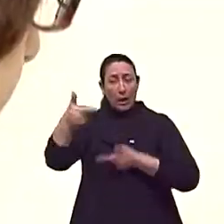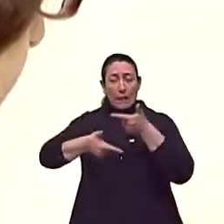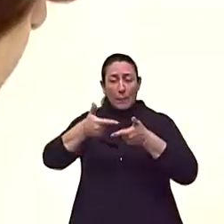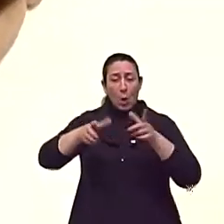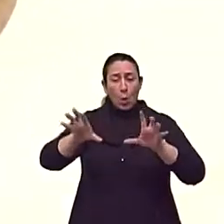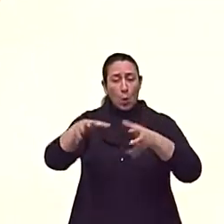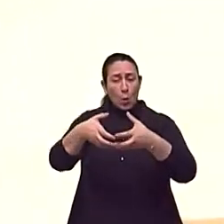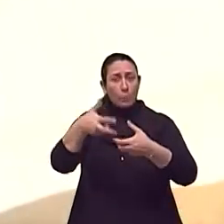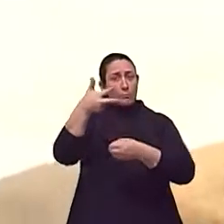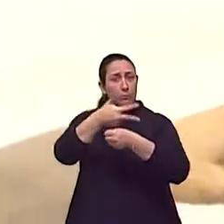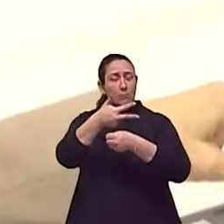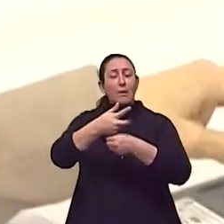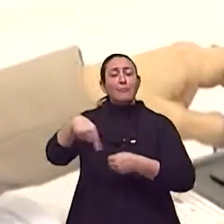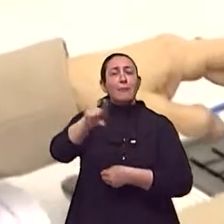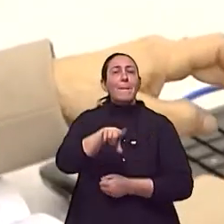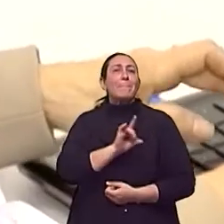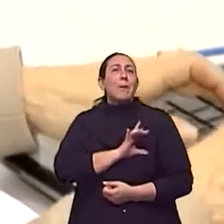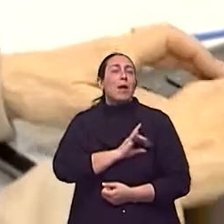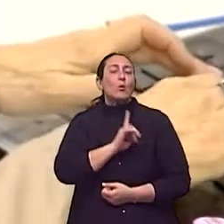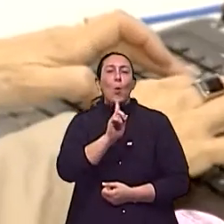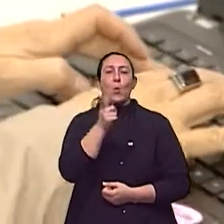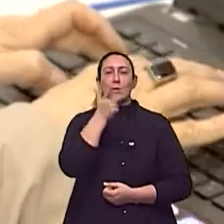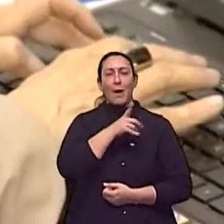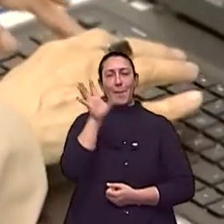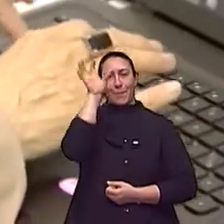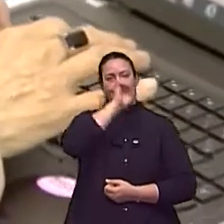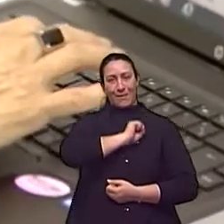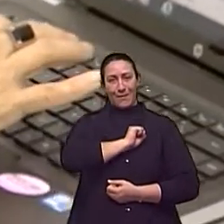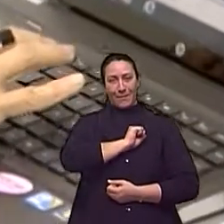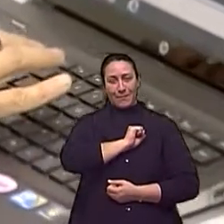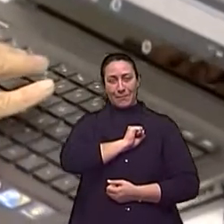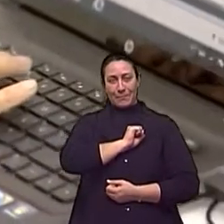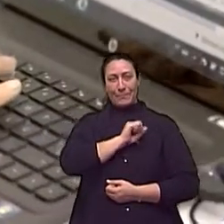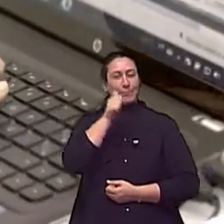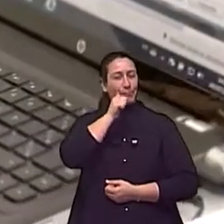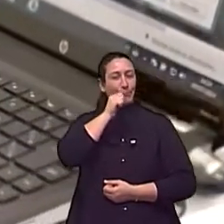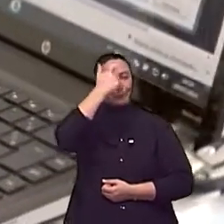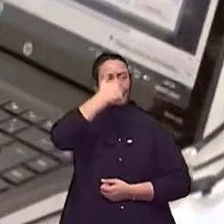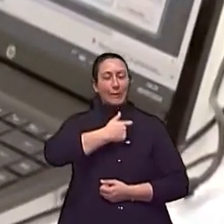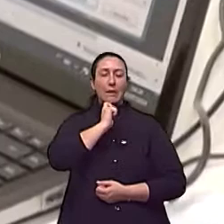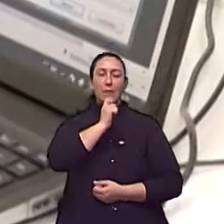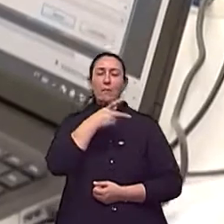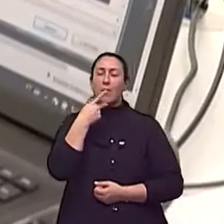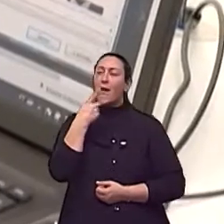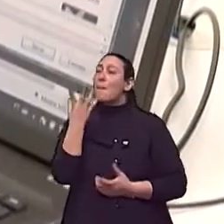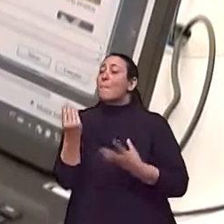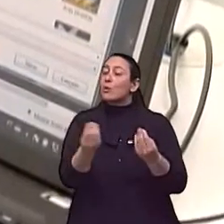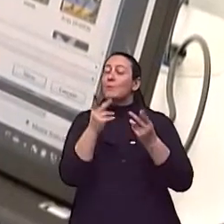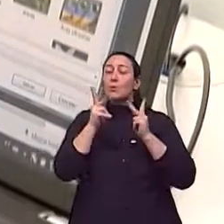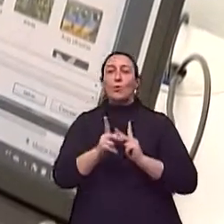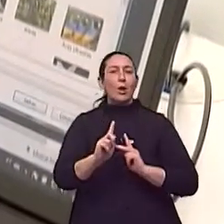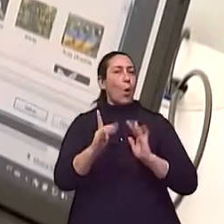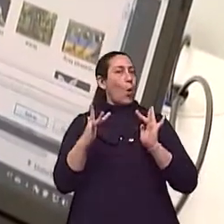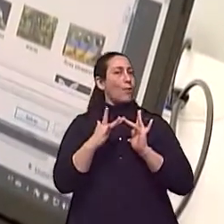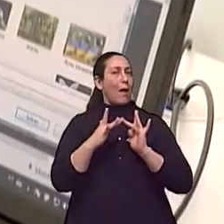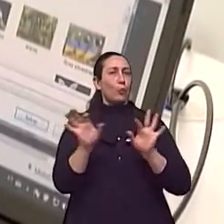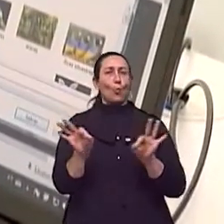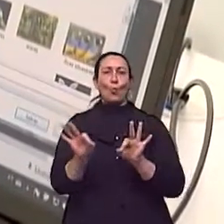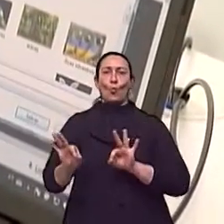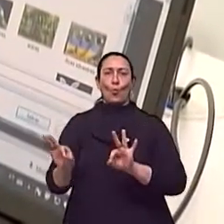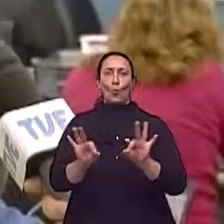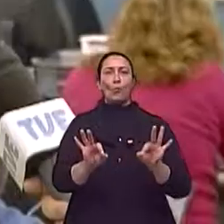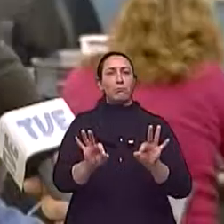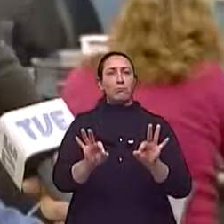idade é o medo de não aprender as maior dificuldade é uma que eles nunca mexeram não tiveram contato com a máquina né